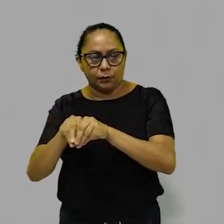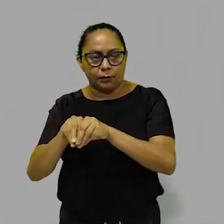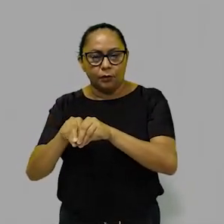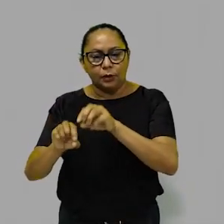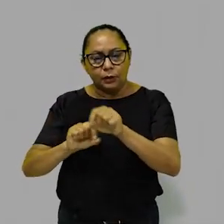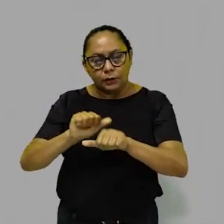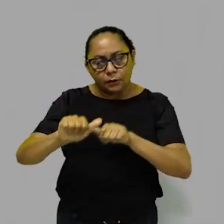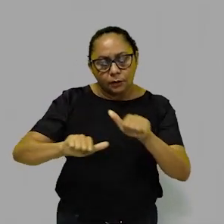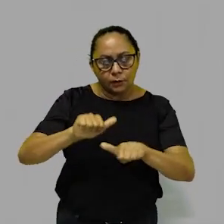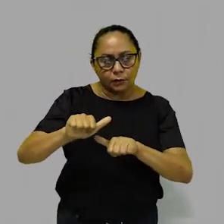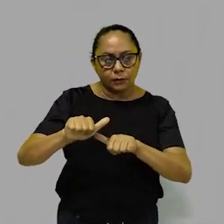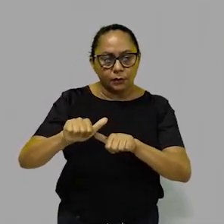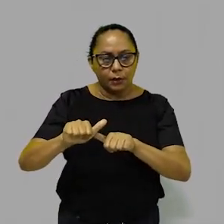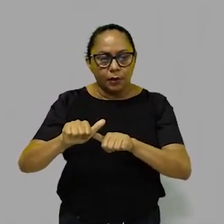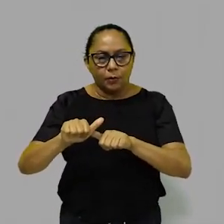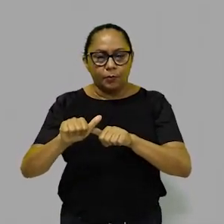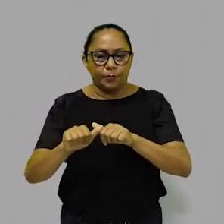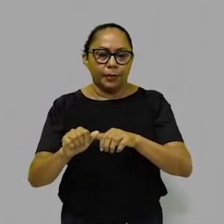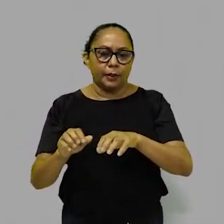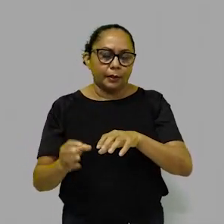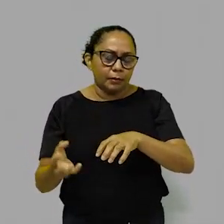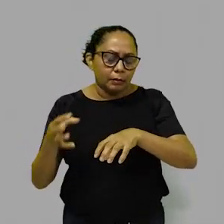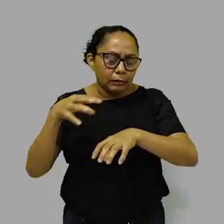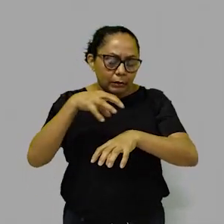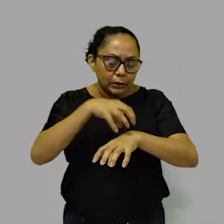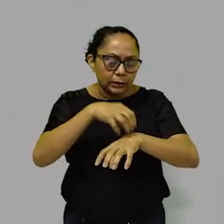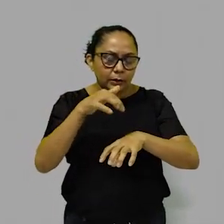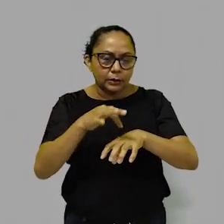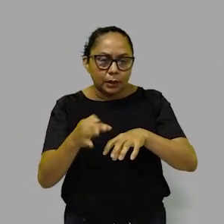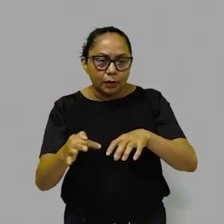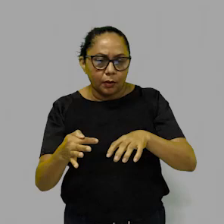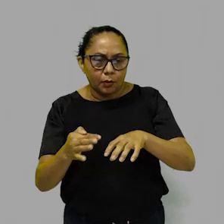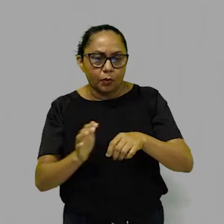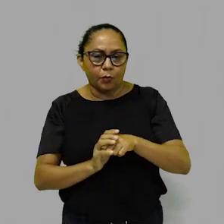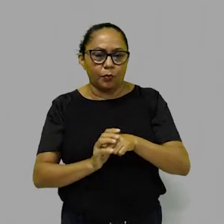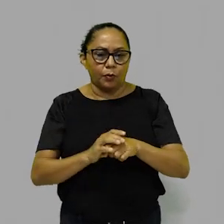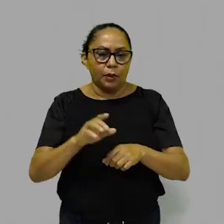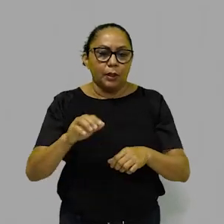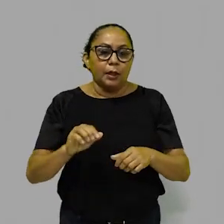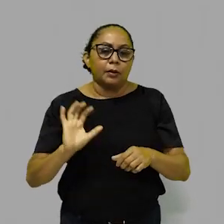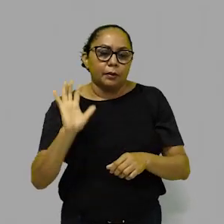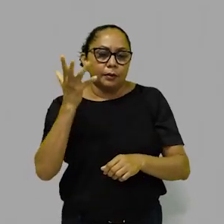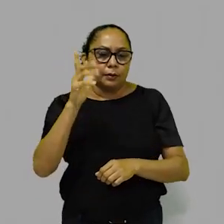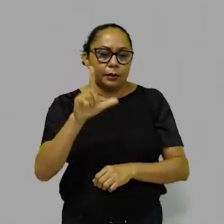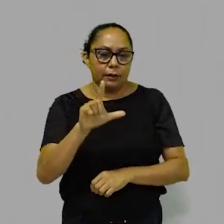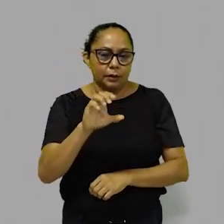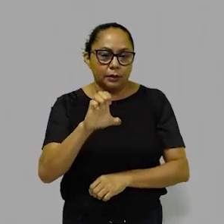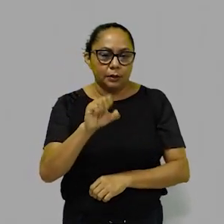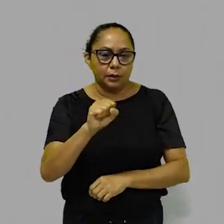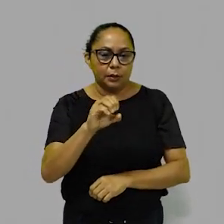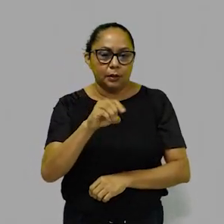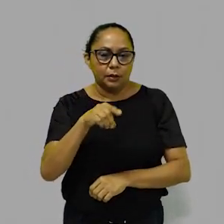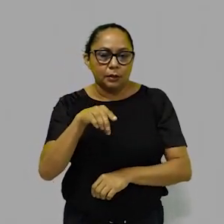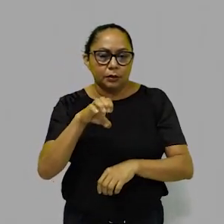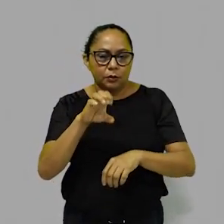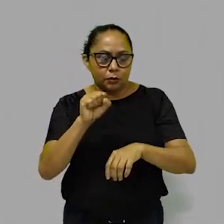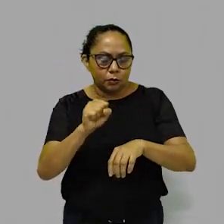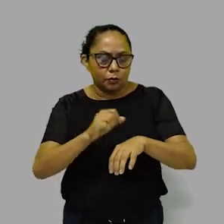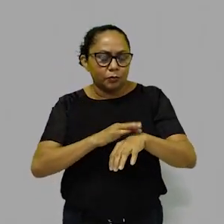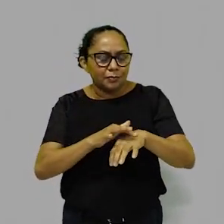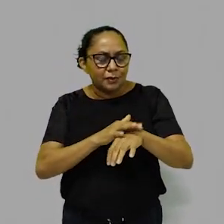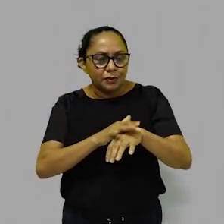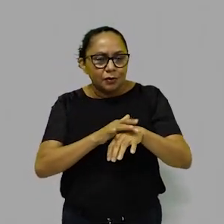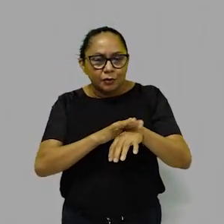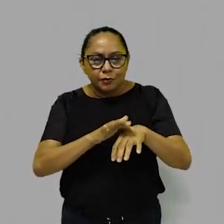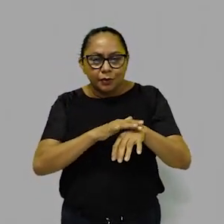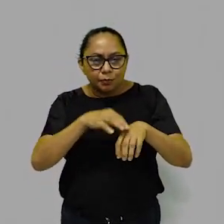processo inflamatório. Ocorrem lesões degenerativas e necróticas. Ou seja, o que são essas